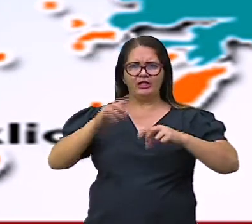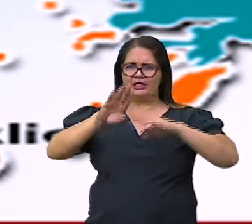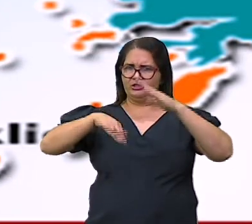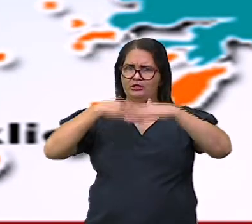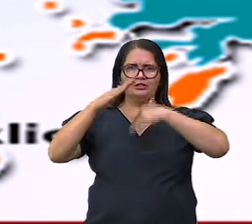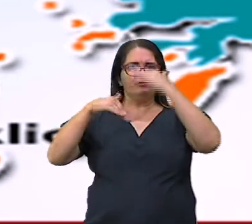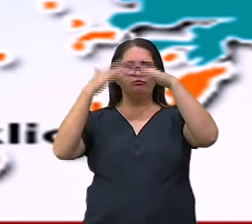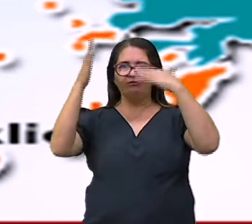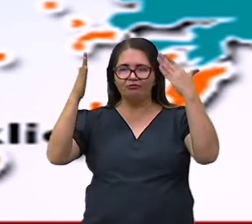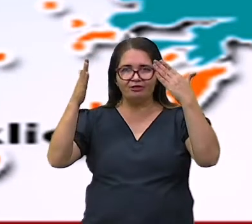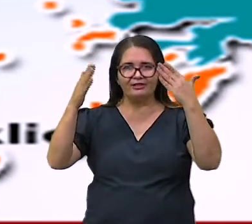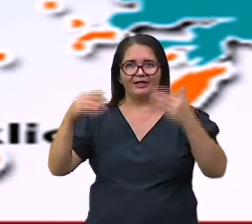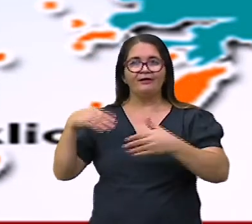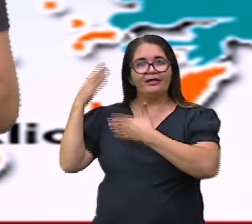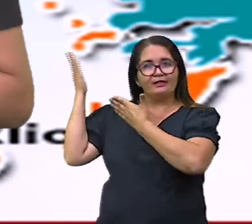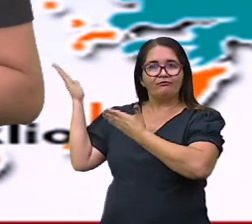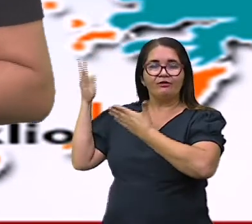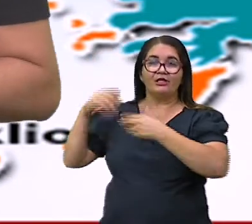Europa,